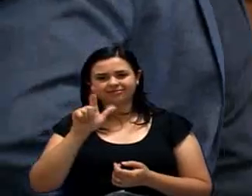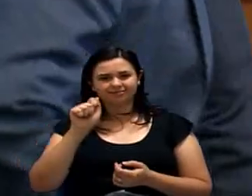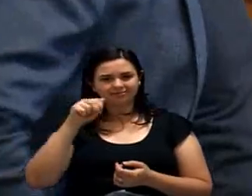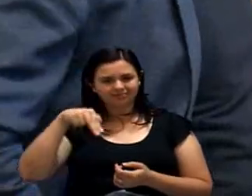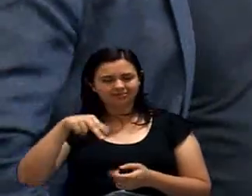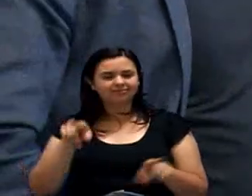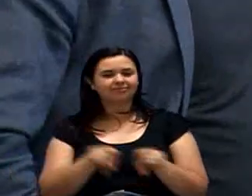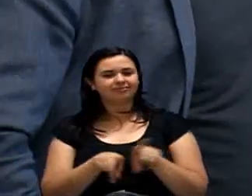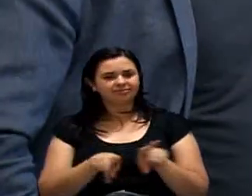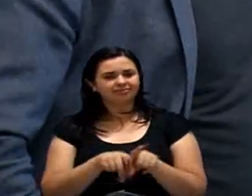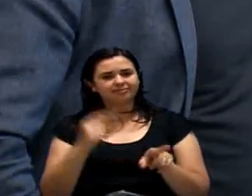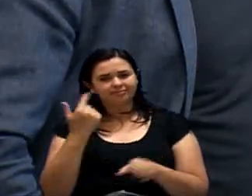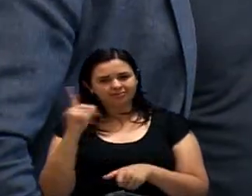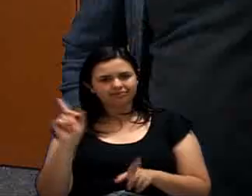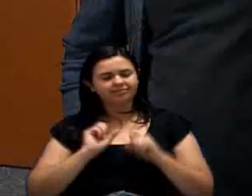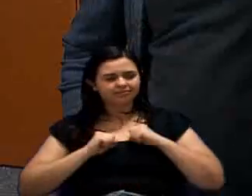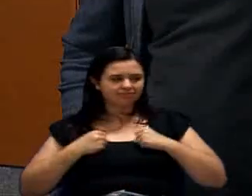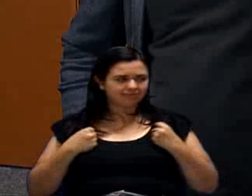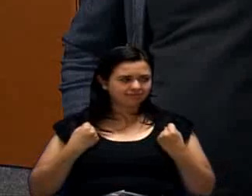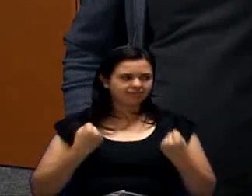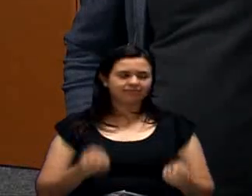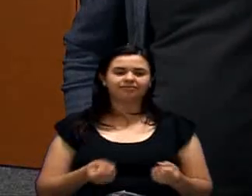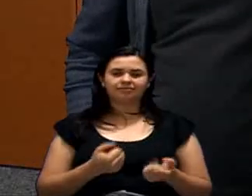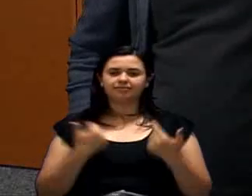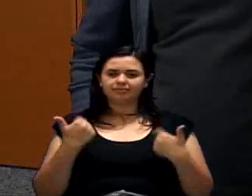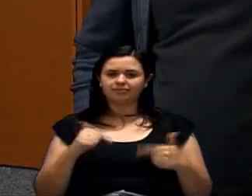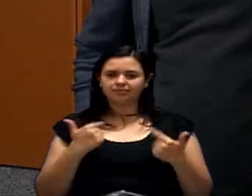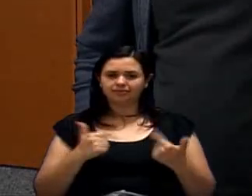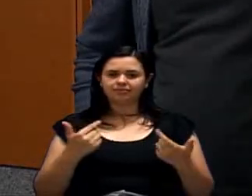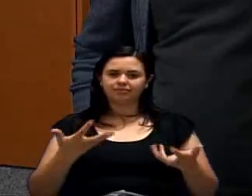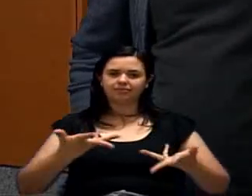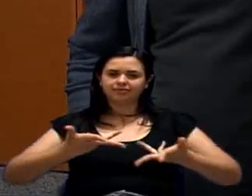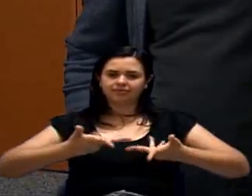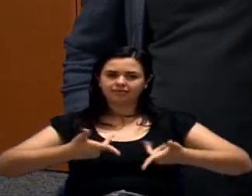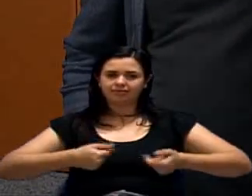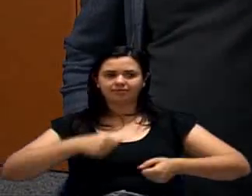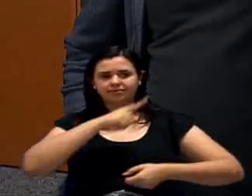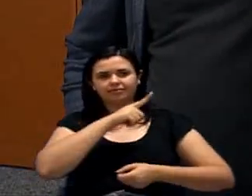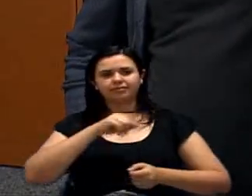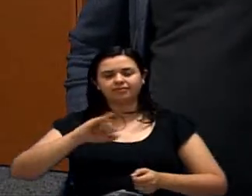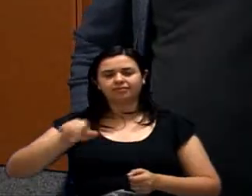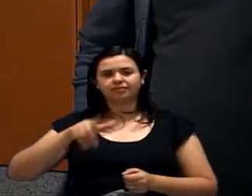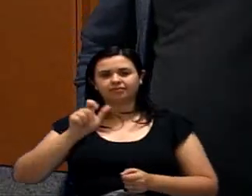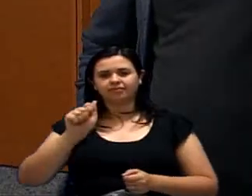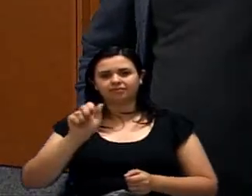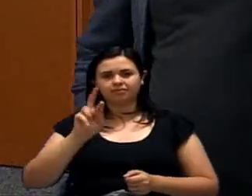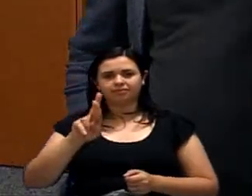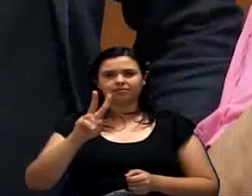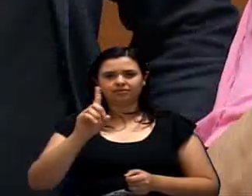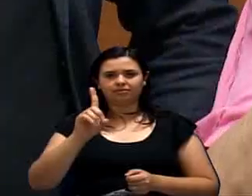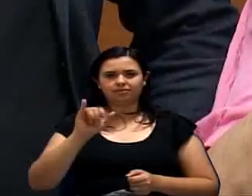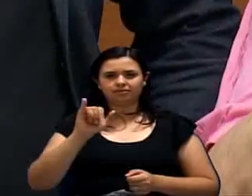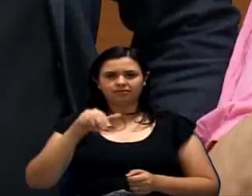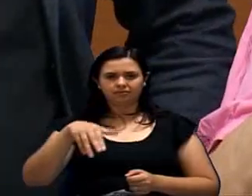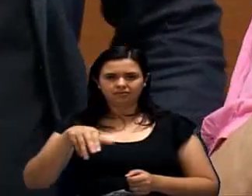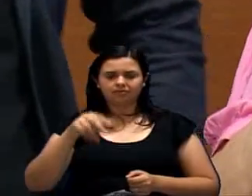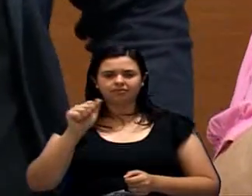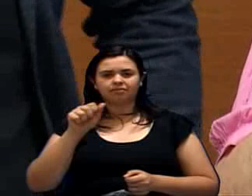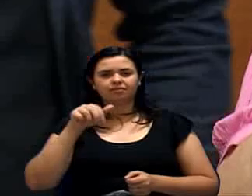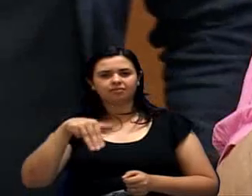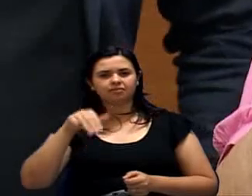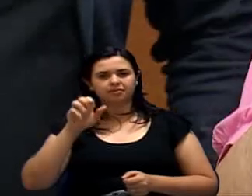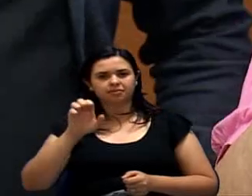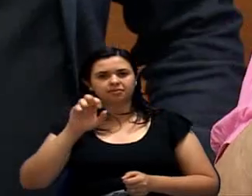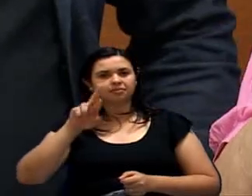O Dylan, que é outro batalhador, ele está fazendo um trabalho maravilhoso no Jardim América. O pessoal está muito agradecido pelo que